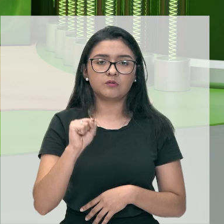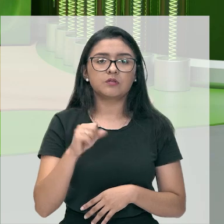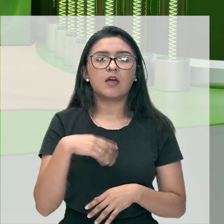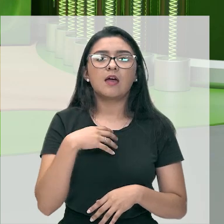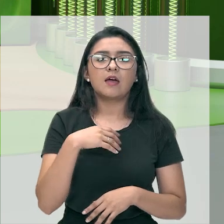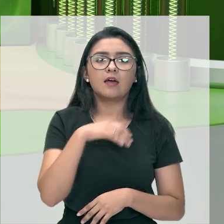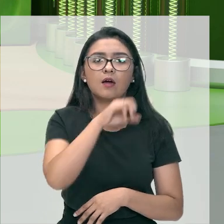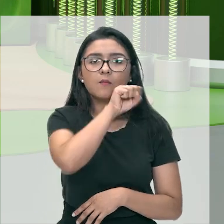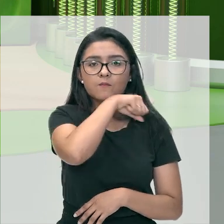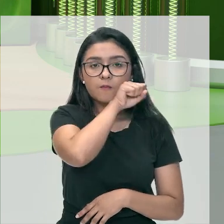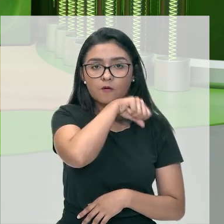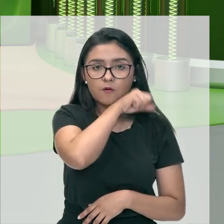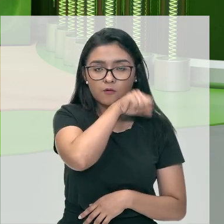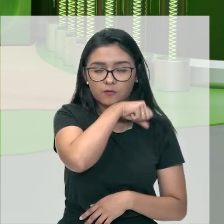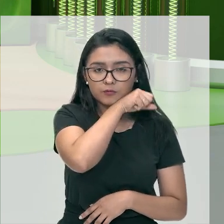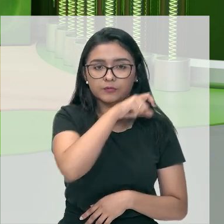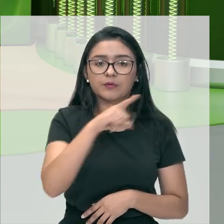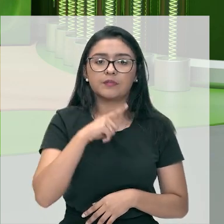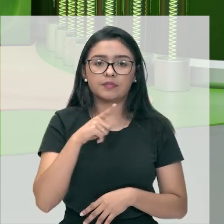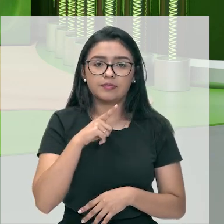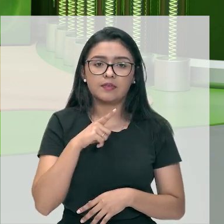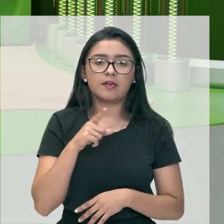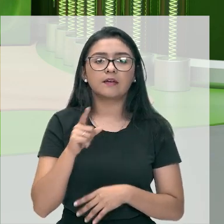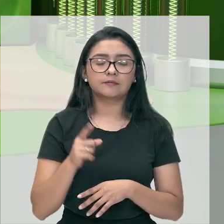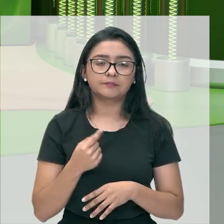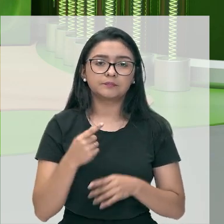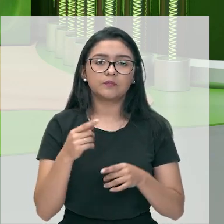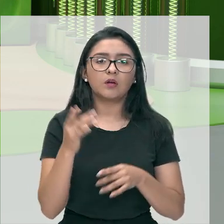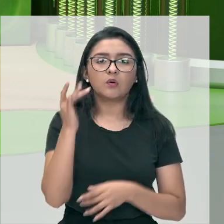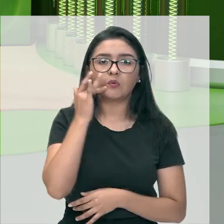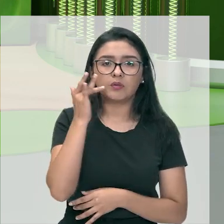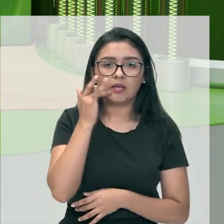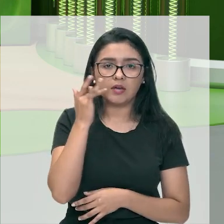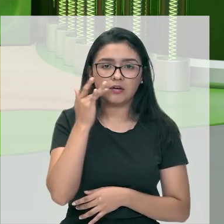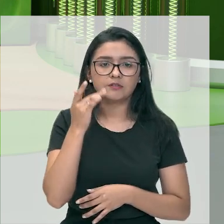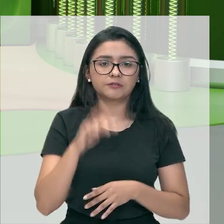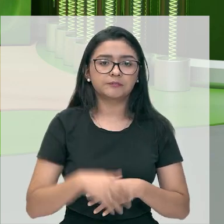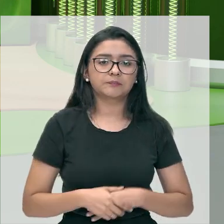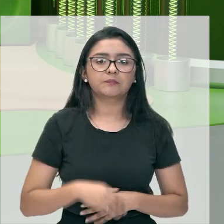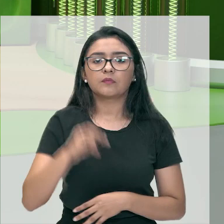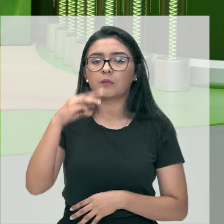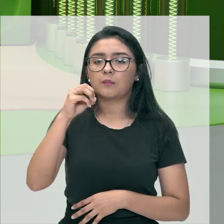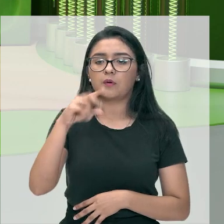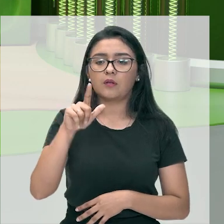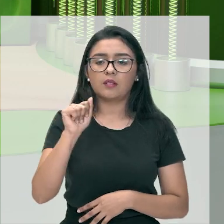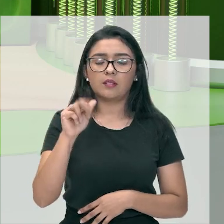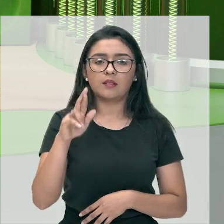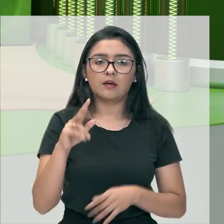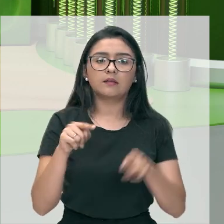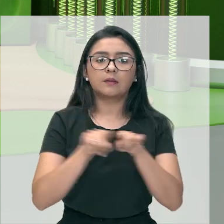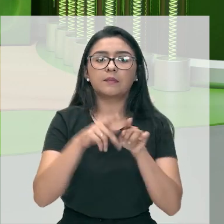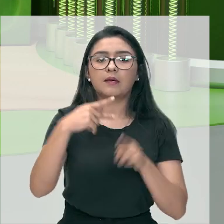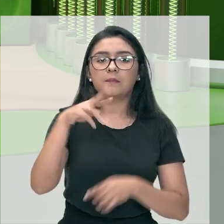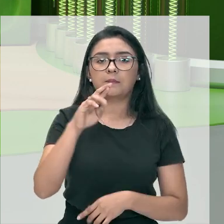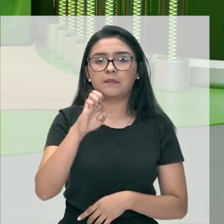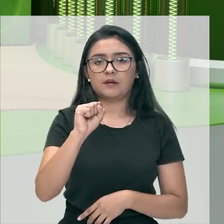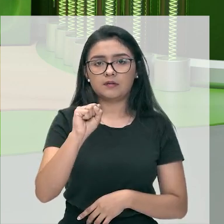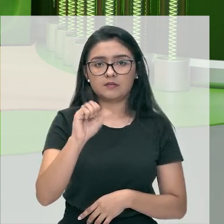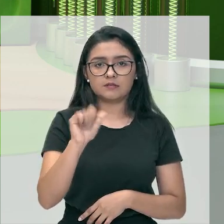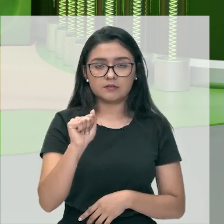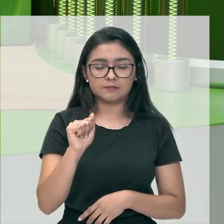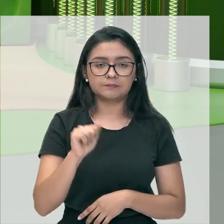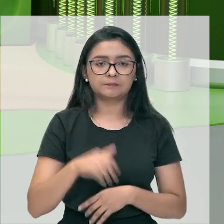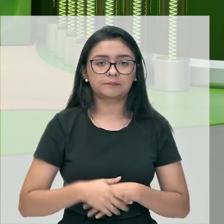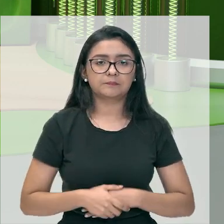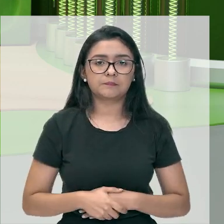porco doméstico, aí você observa que ele tem ali a sua presa, né, tem os molares, como a gente está observando aí na imagem. Tudo isso baseado